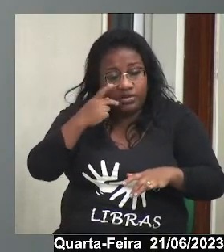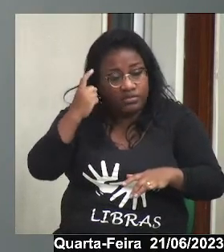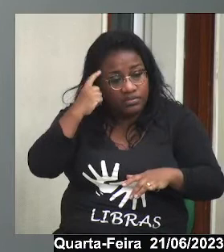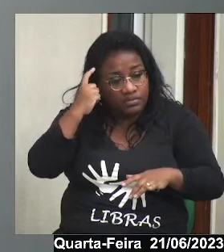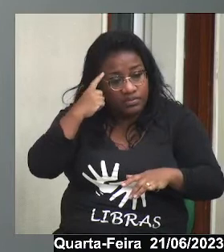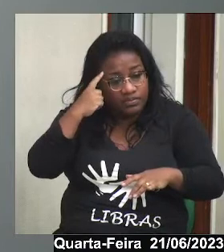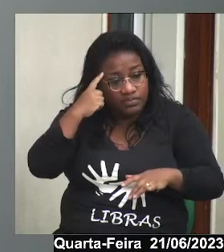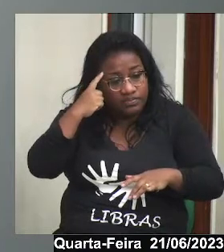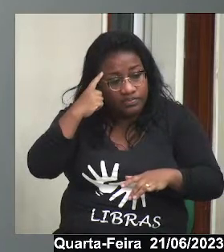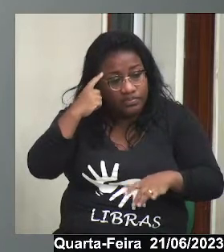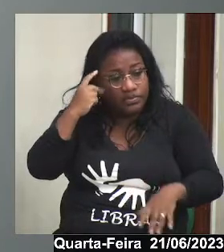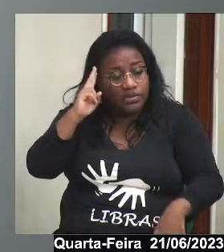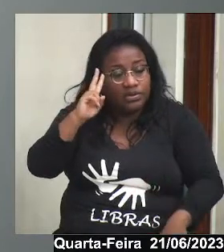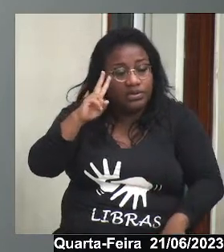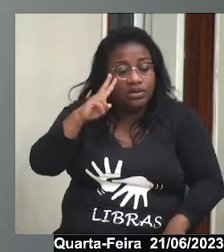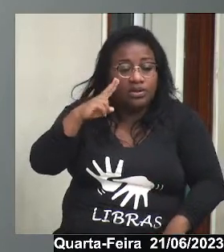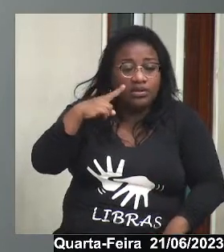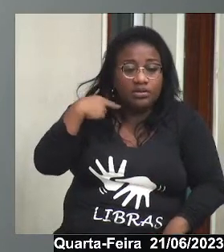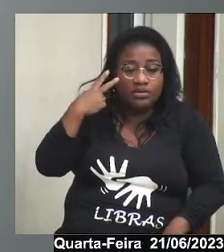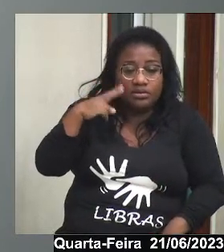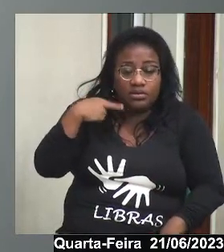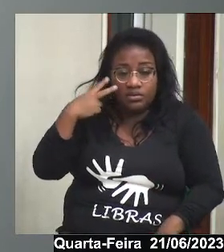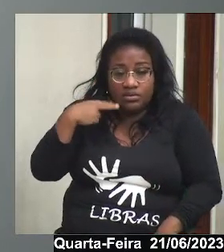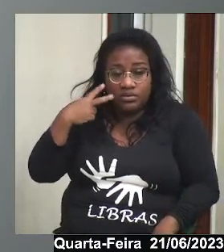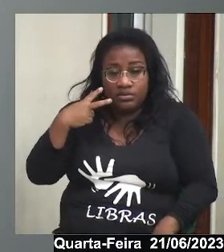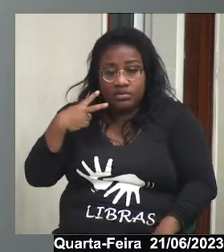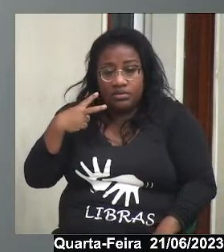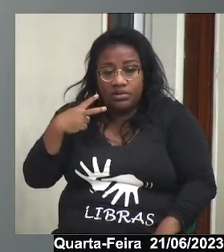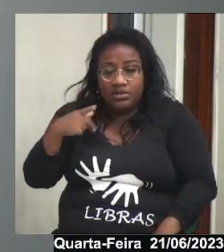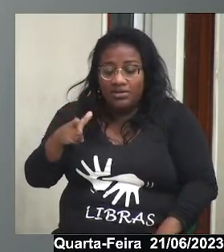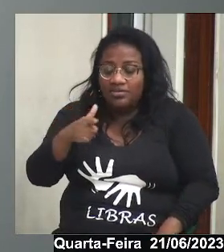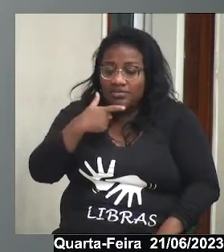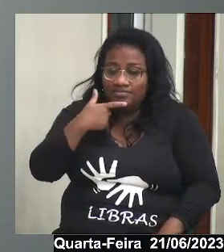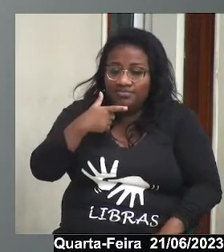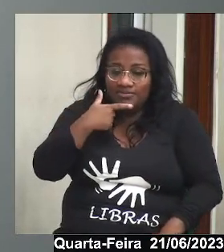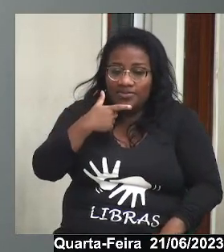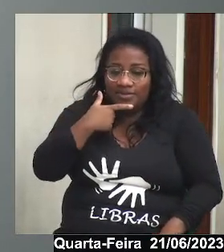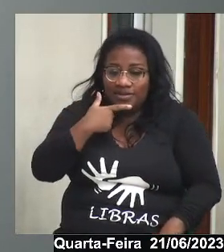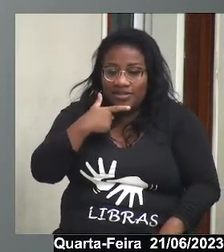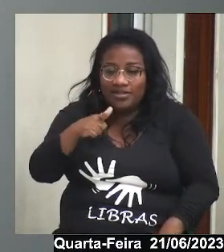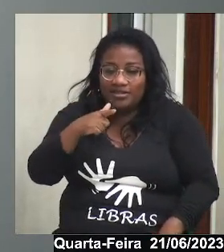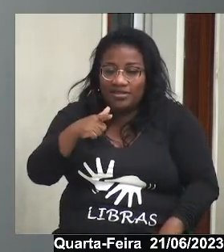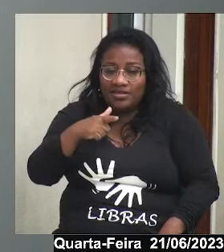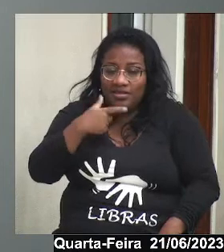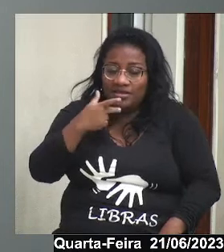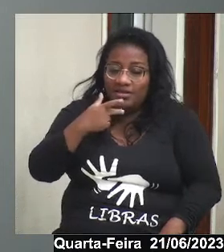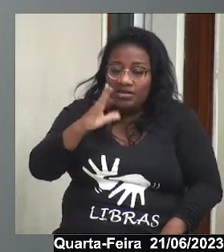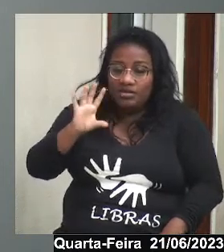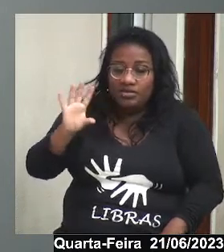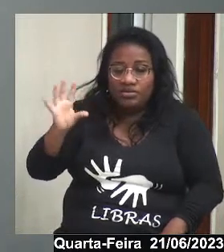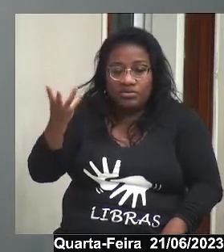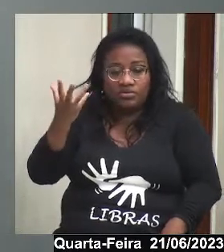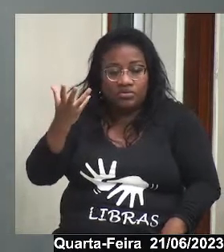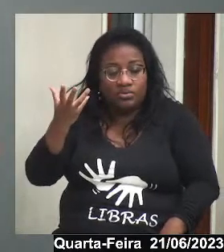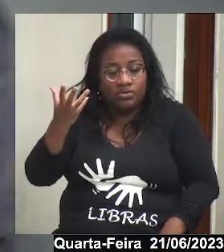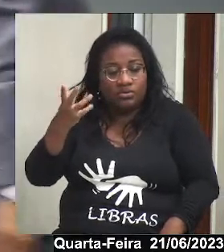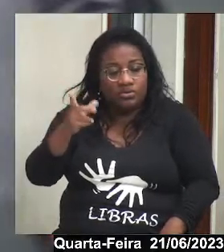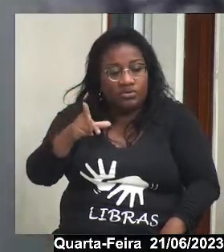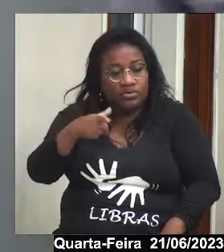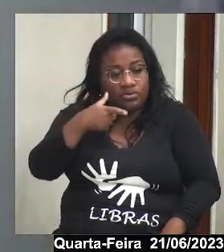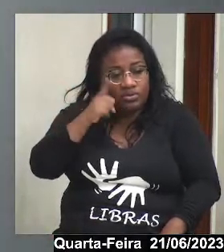primeira fala. Caro vereador que me antecedeu, é muito engraçado, né? O senhor disse que resolveu